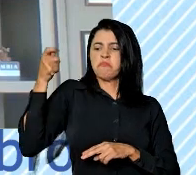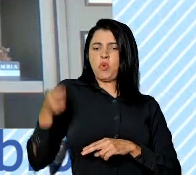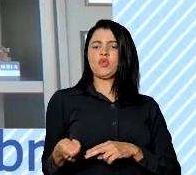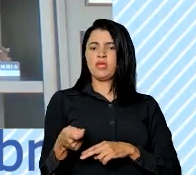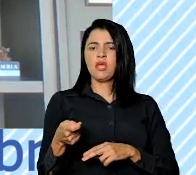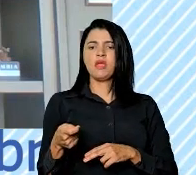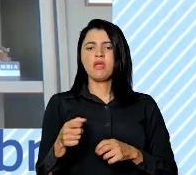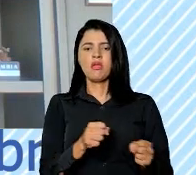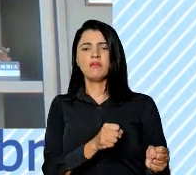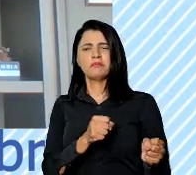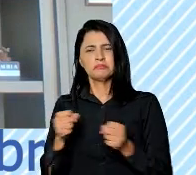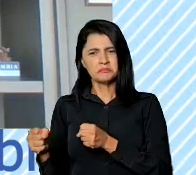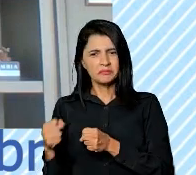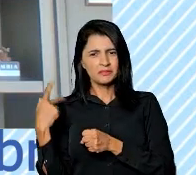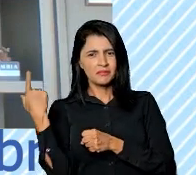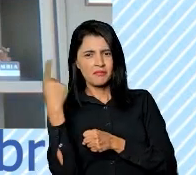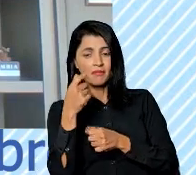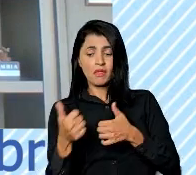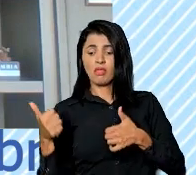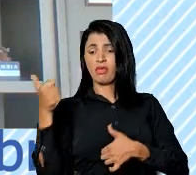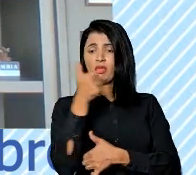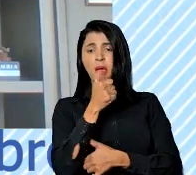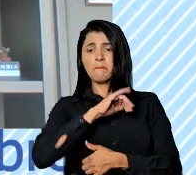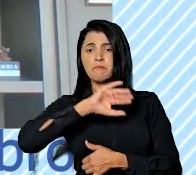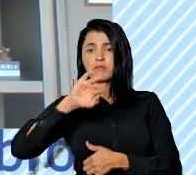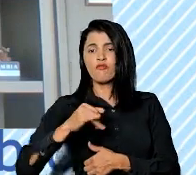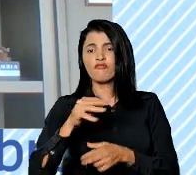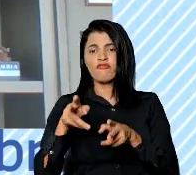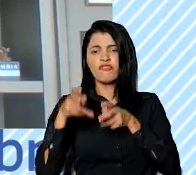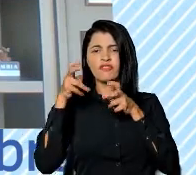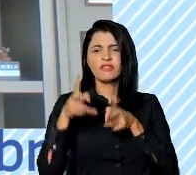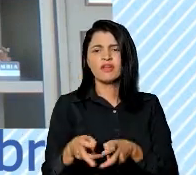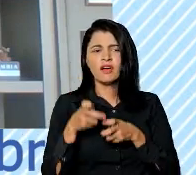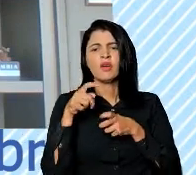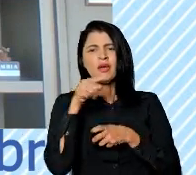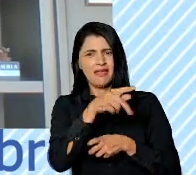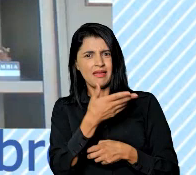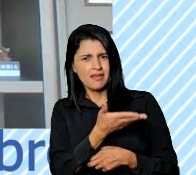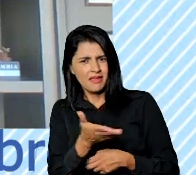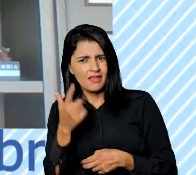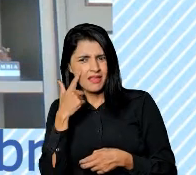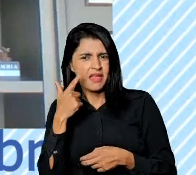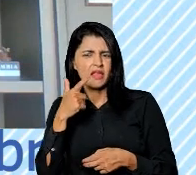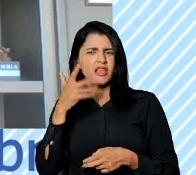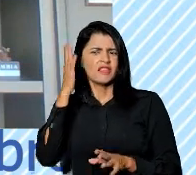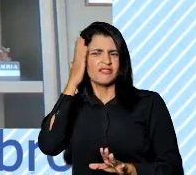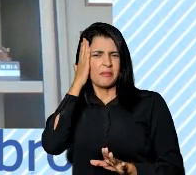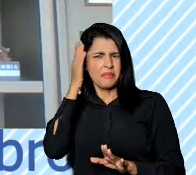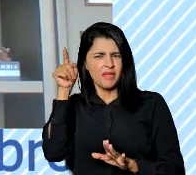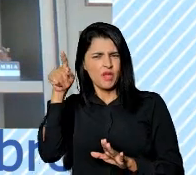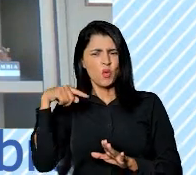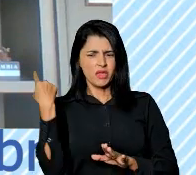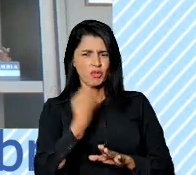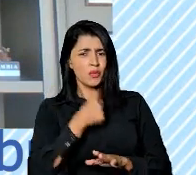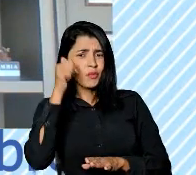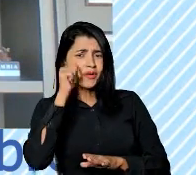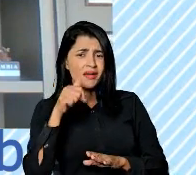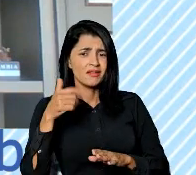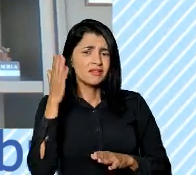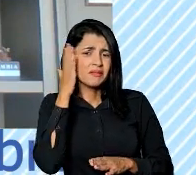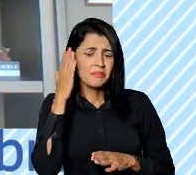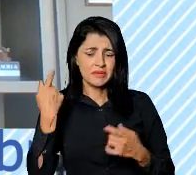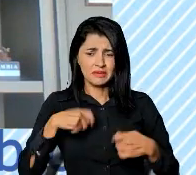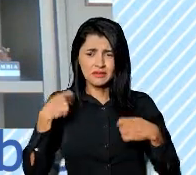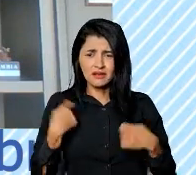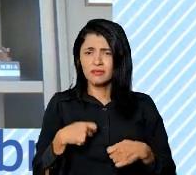estiverem usufruindo dos seus privilégios e querendo ser portadores das necessidades das mulheres, nós não superaremos esta